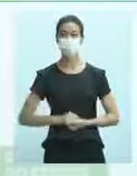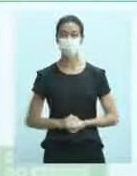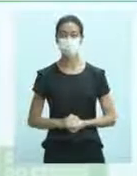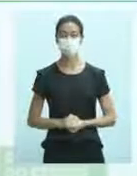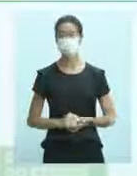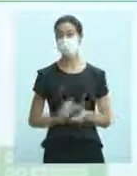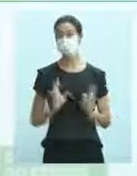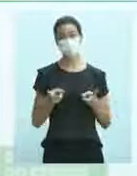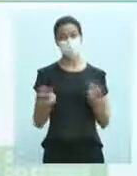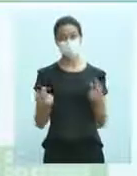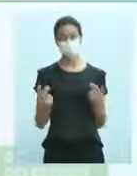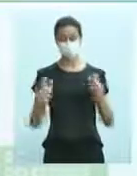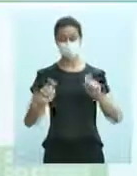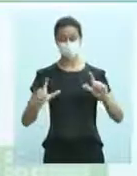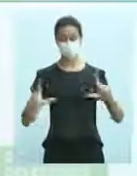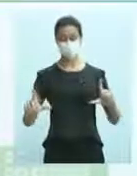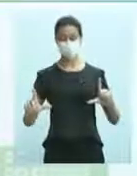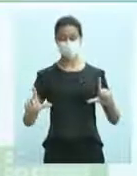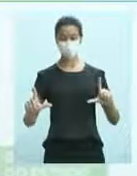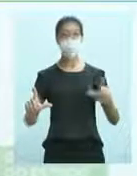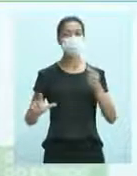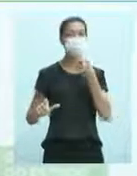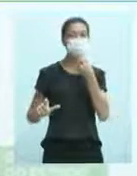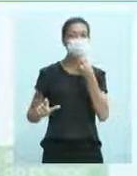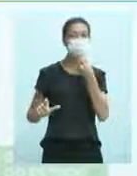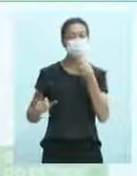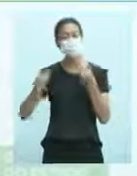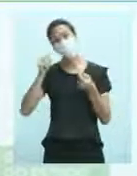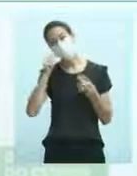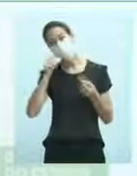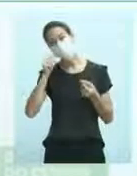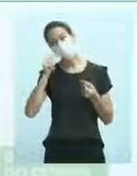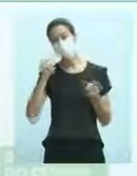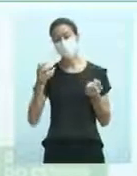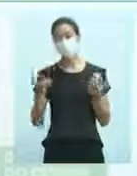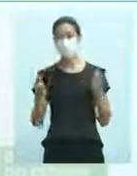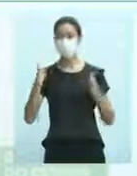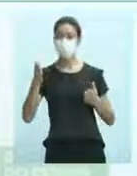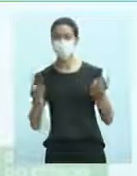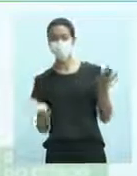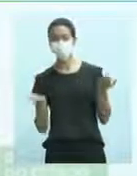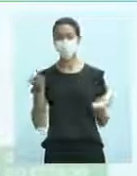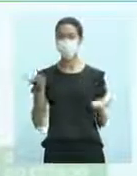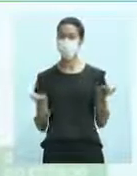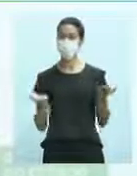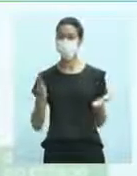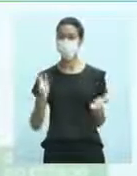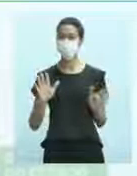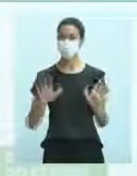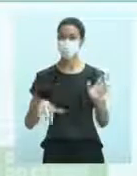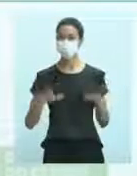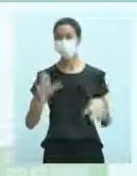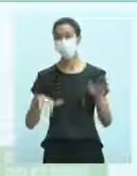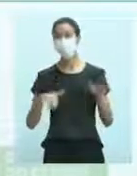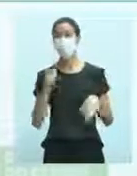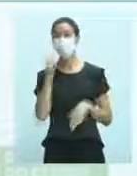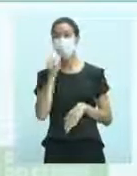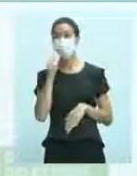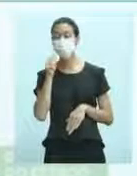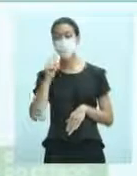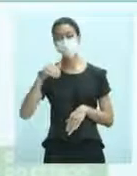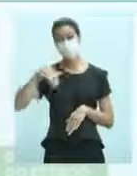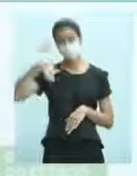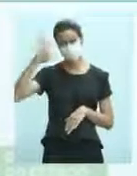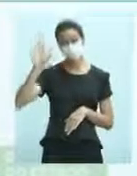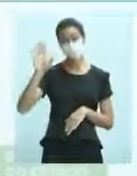os sexos masculino e feminino com pequenas oscilações sempre com uma pequena o